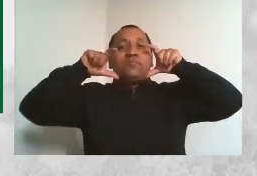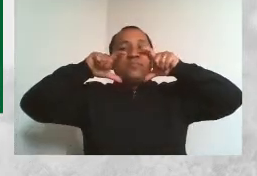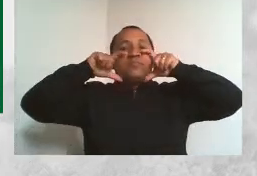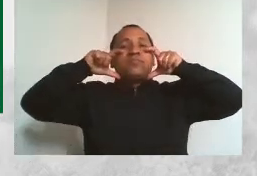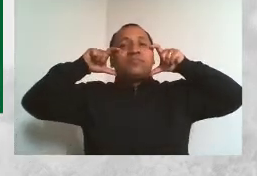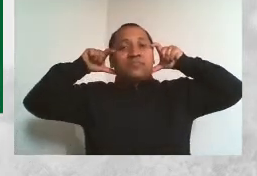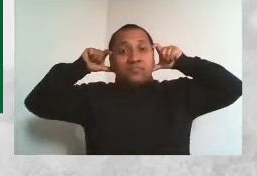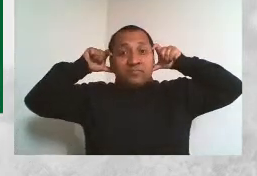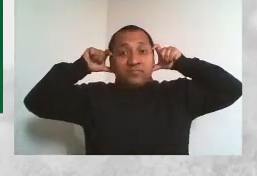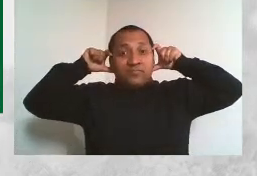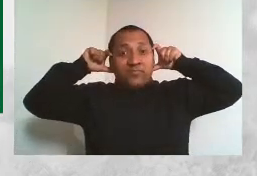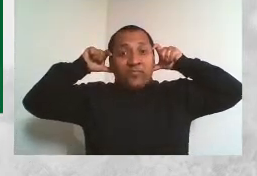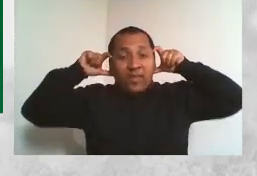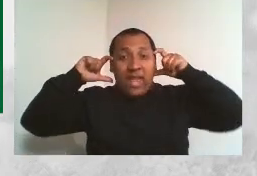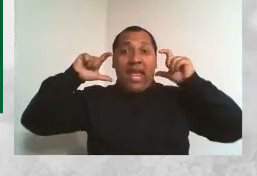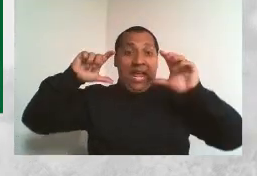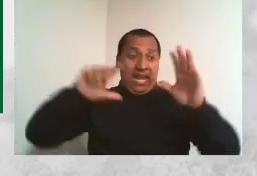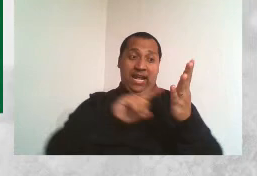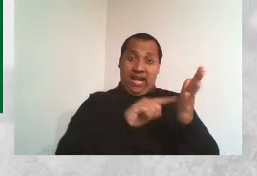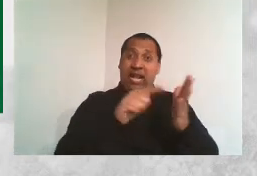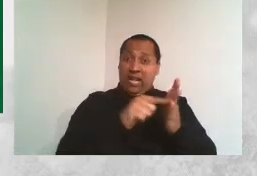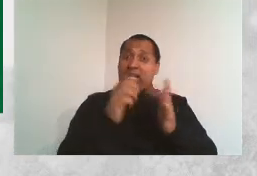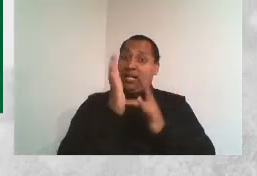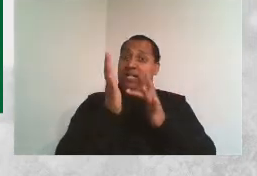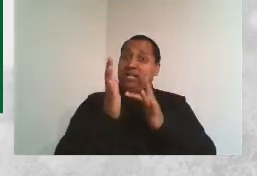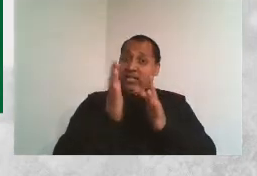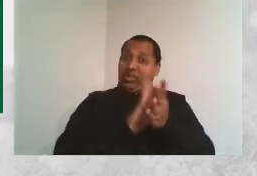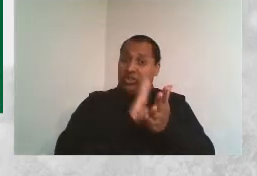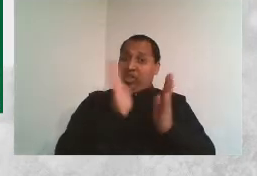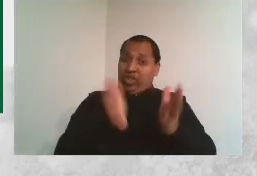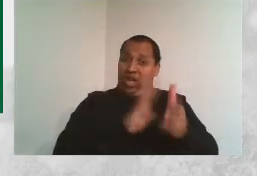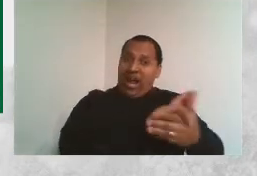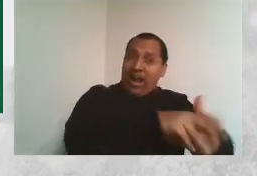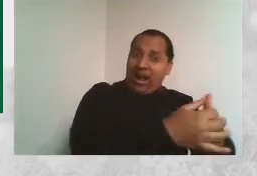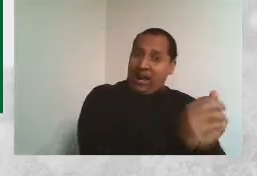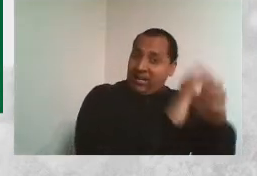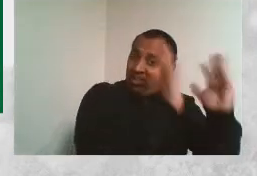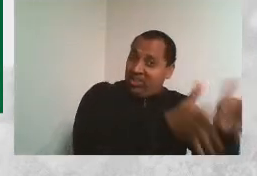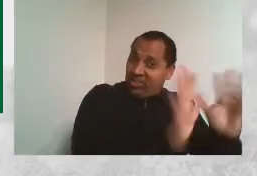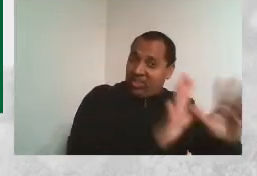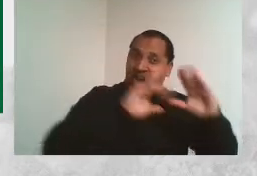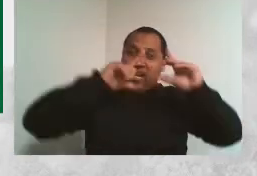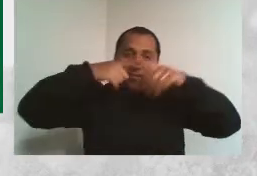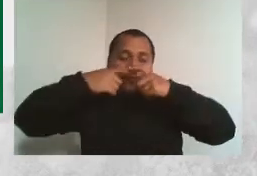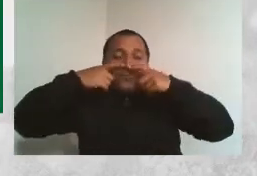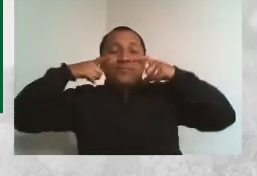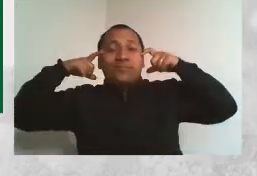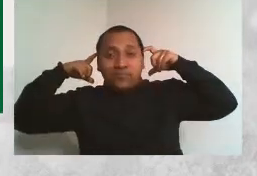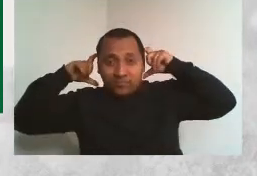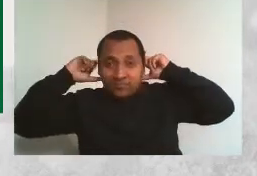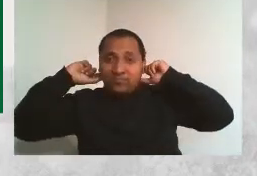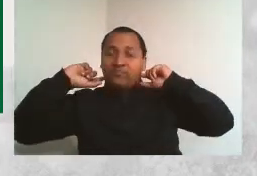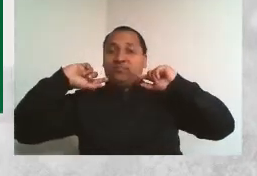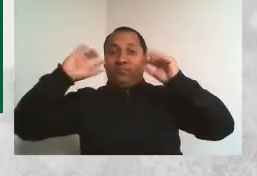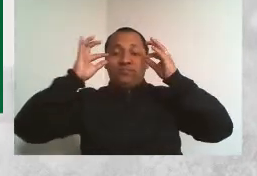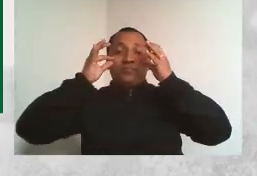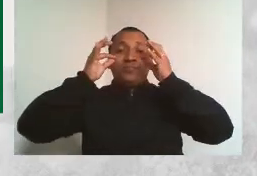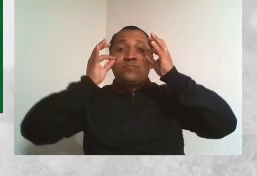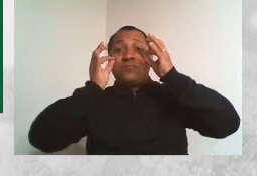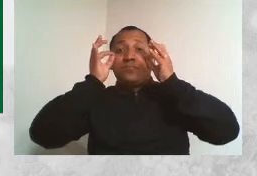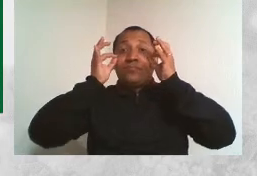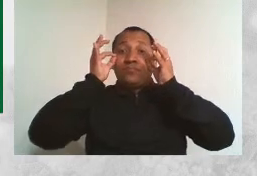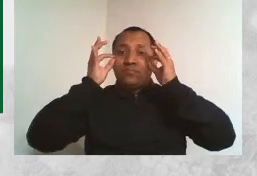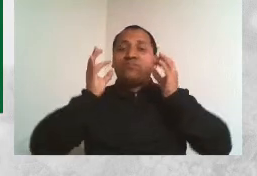mão higienizada, sem ter tocado em nada, eu posso colocar e ajustá-la direitinho ao meu